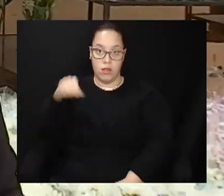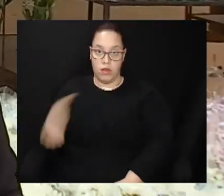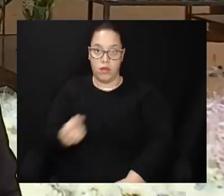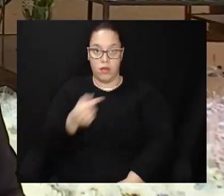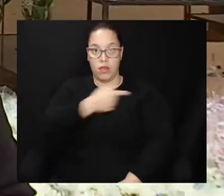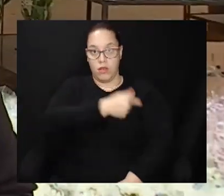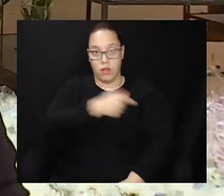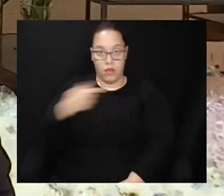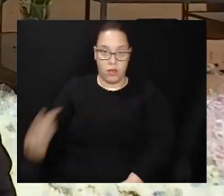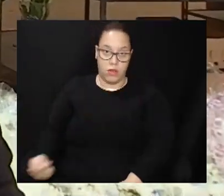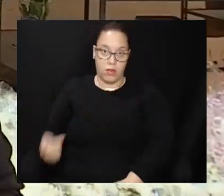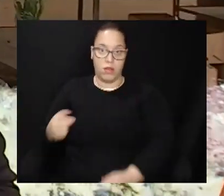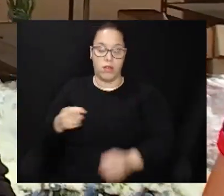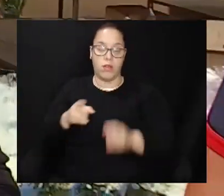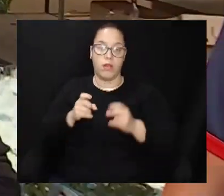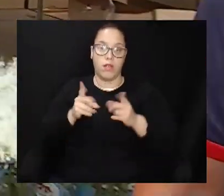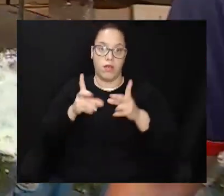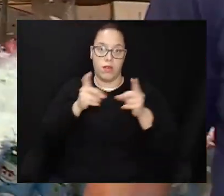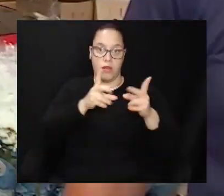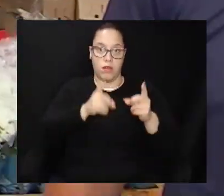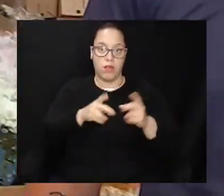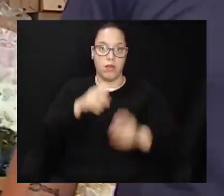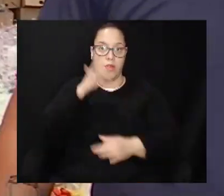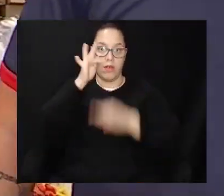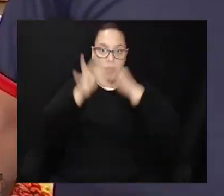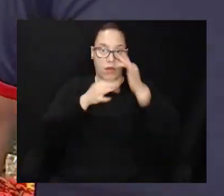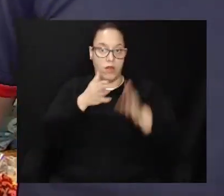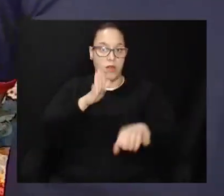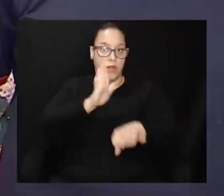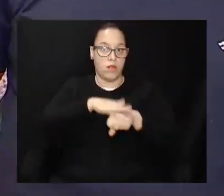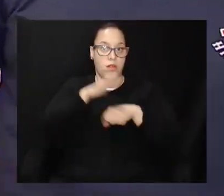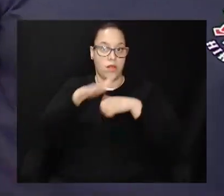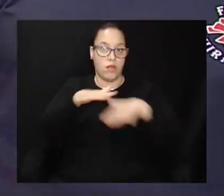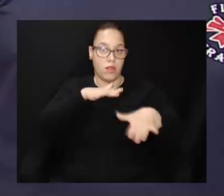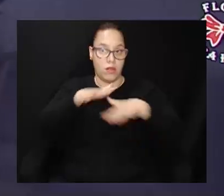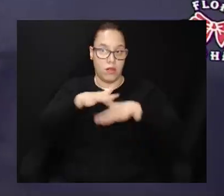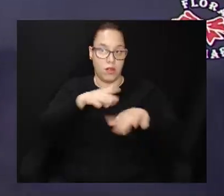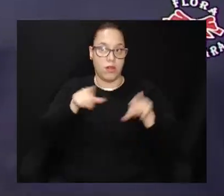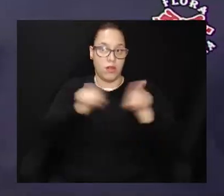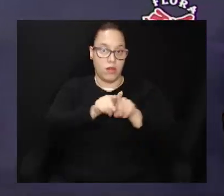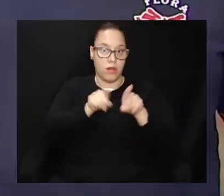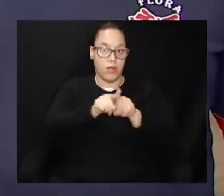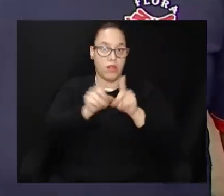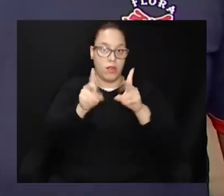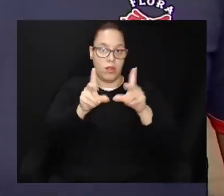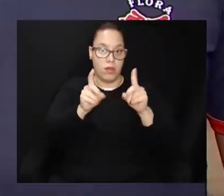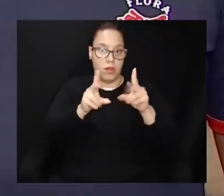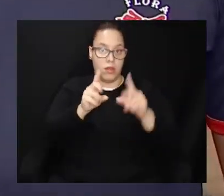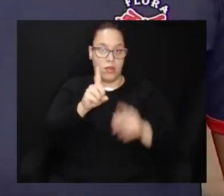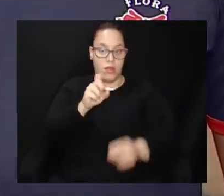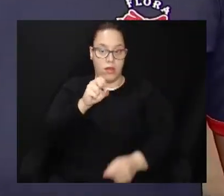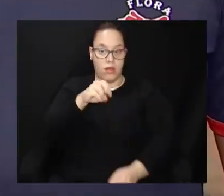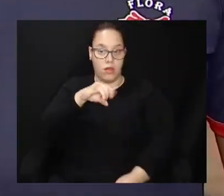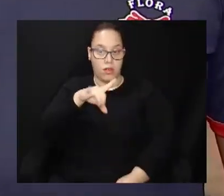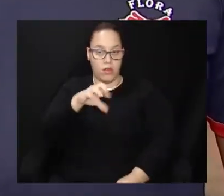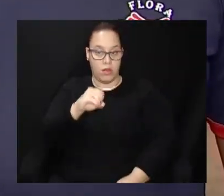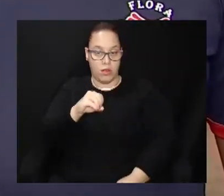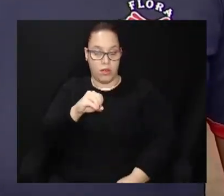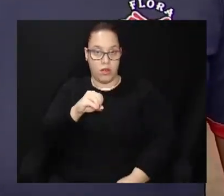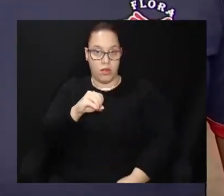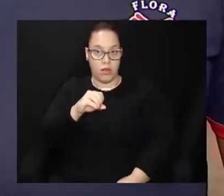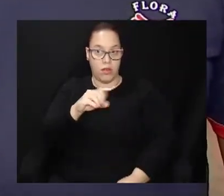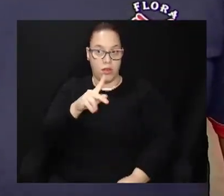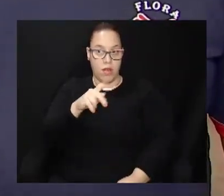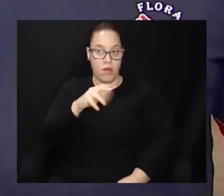no Mercado de Flores. E quem vai falar mais sobre o movimento e também sobre as vendas é o Danilo Ambrósio, ele que é permissionário, tem um box aqui